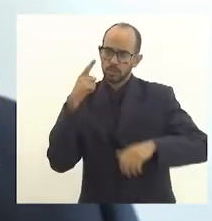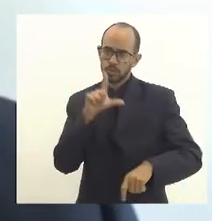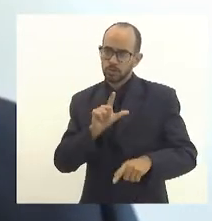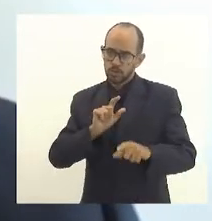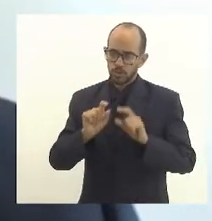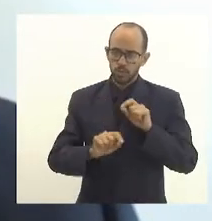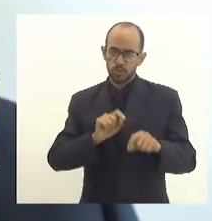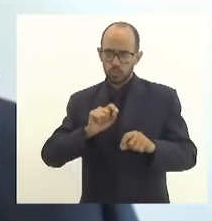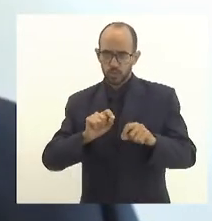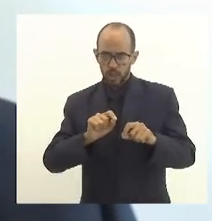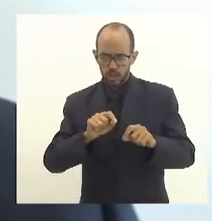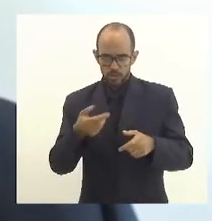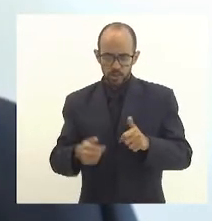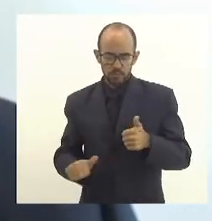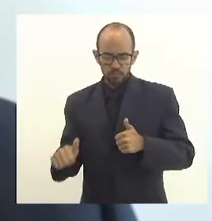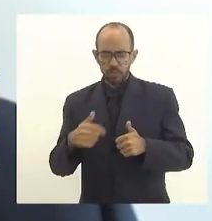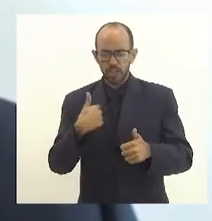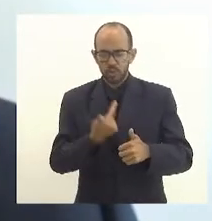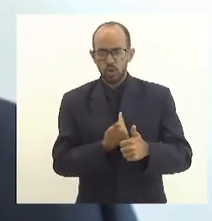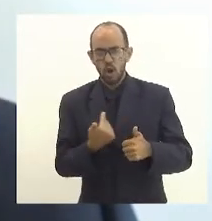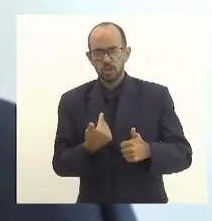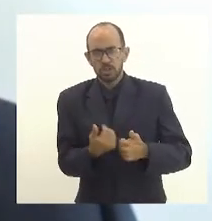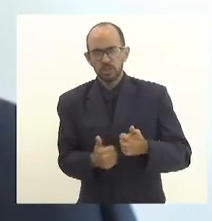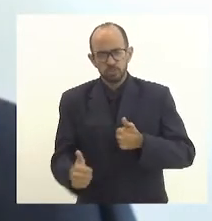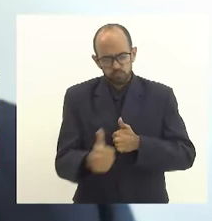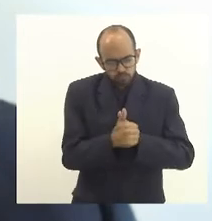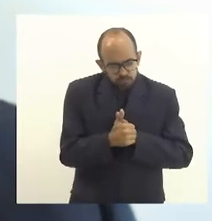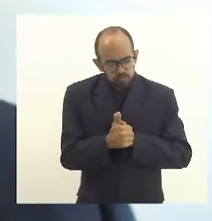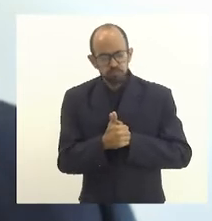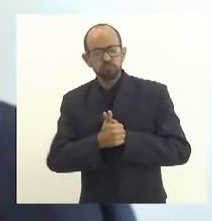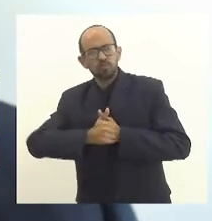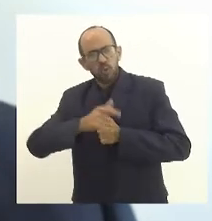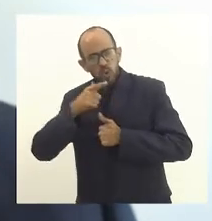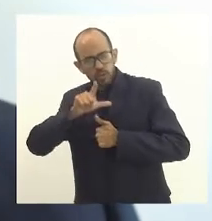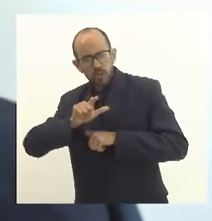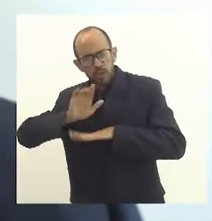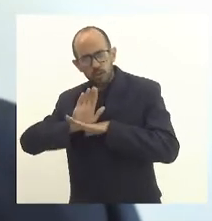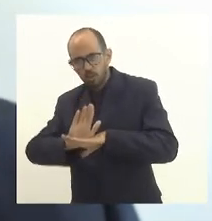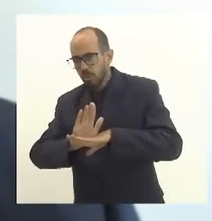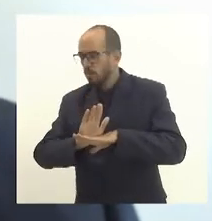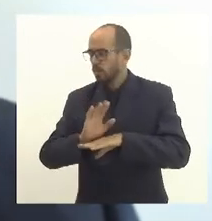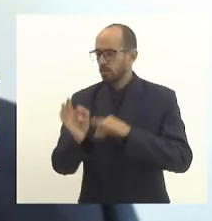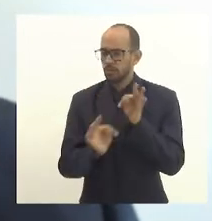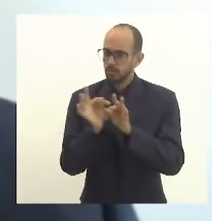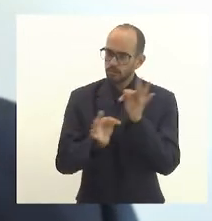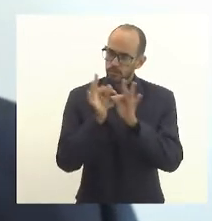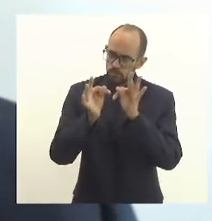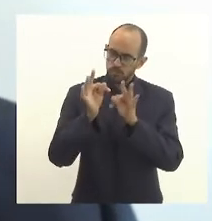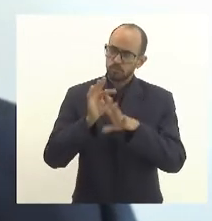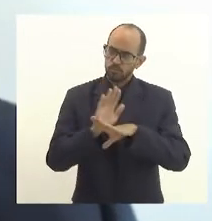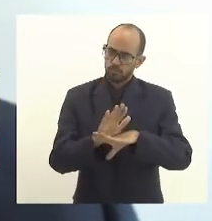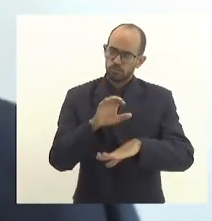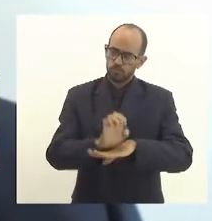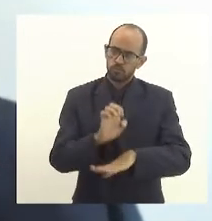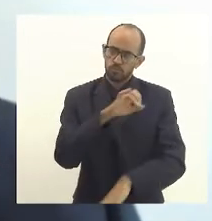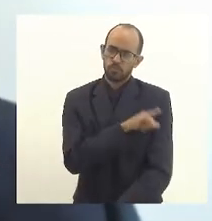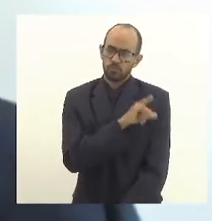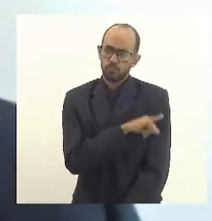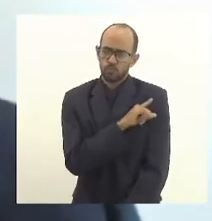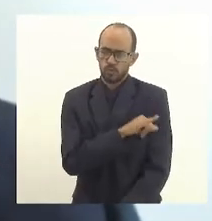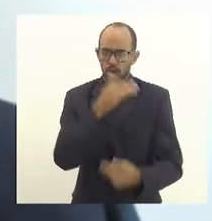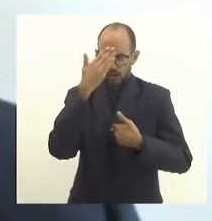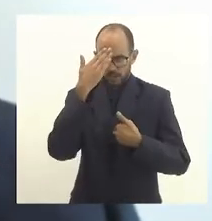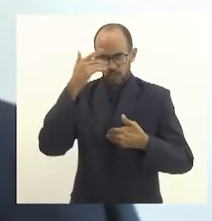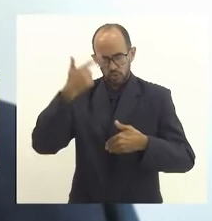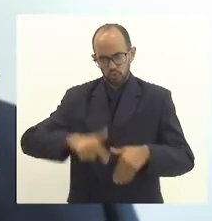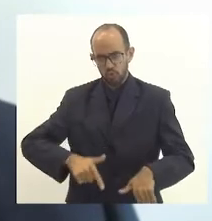gente possa ser um ator ativo nesse processo e contribuir para o desenvolvimento tecnológico do Estado do Rio de Janeiro. Queria agradecer